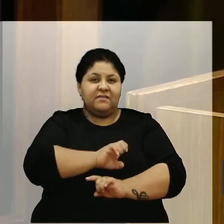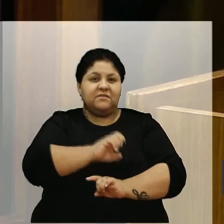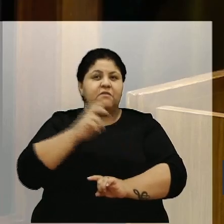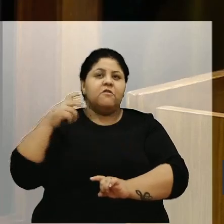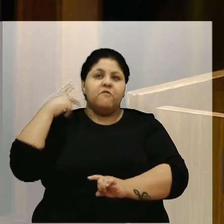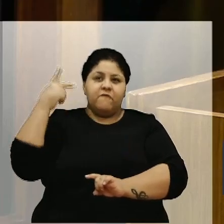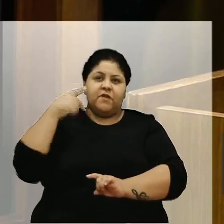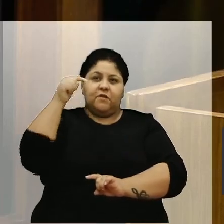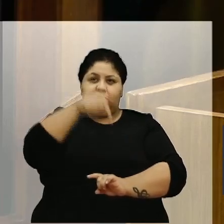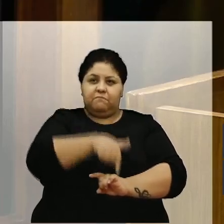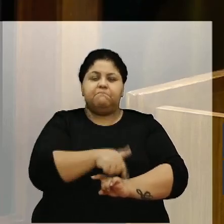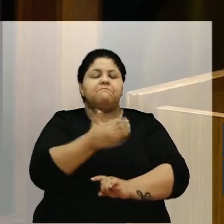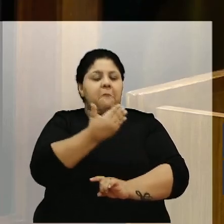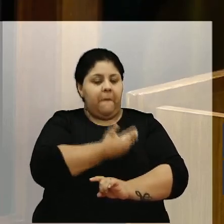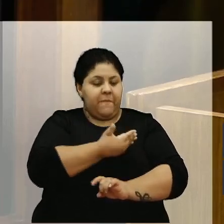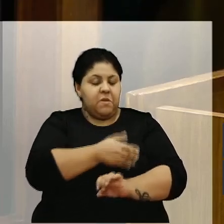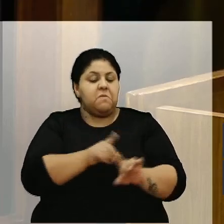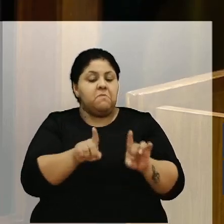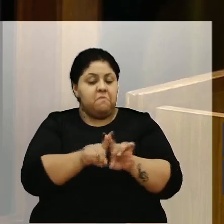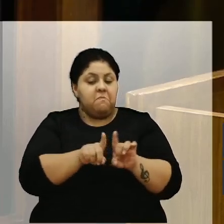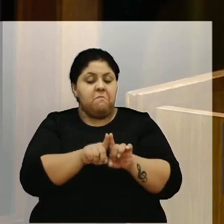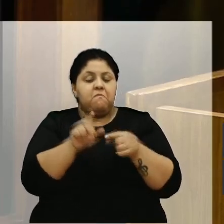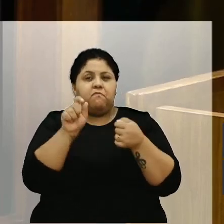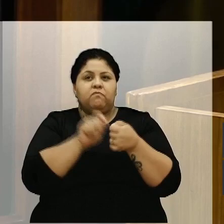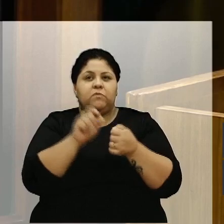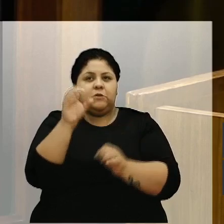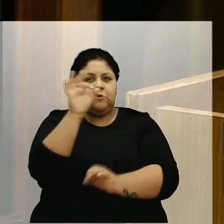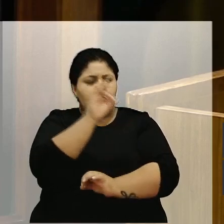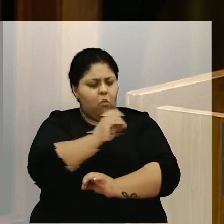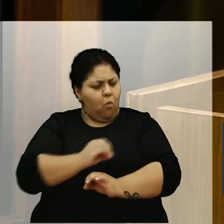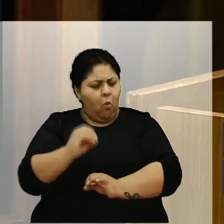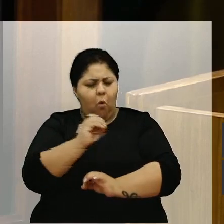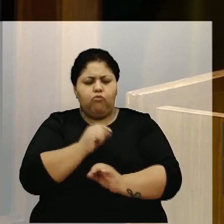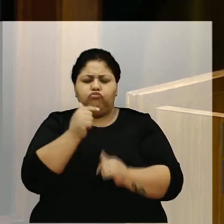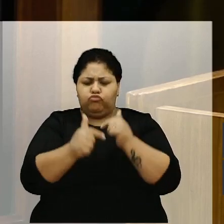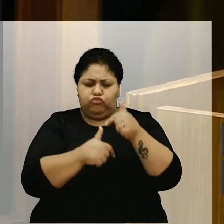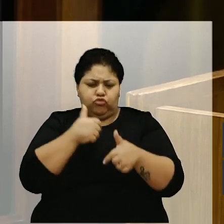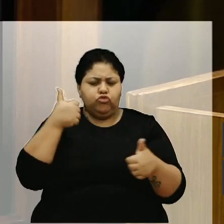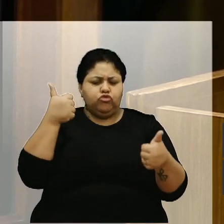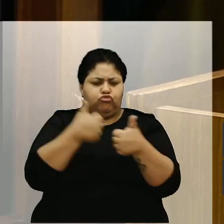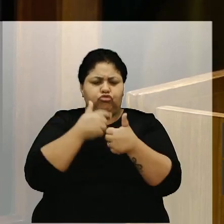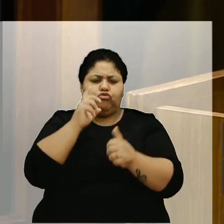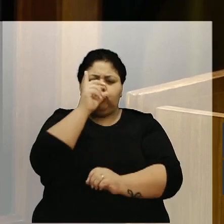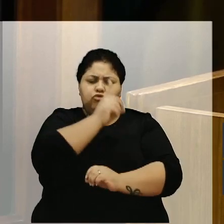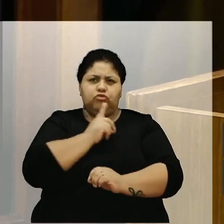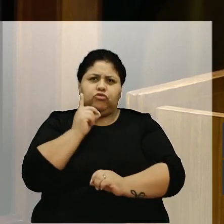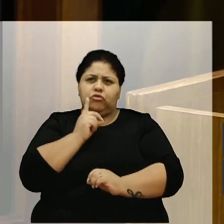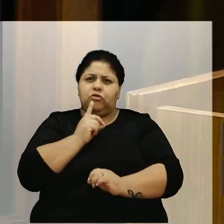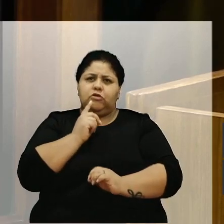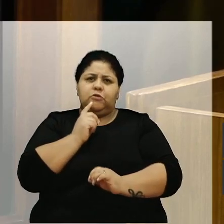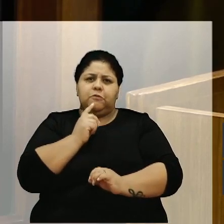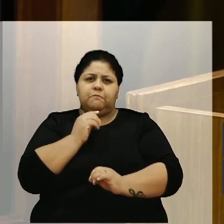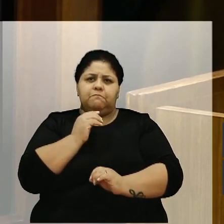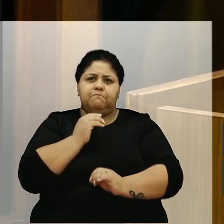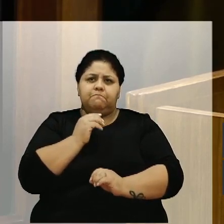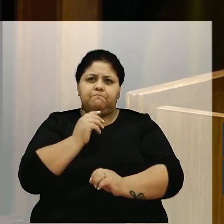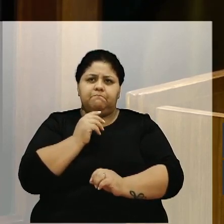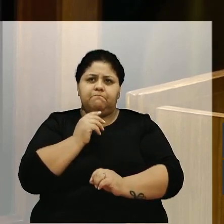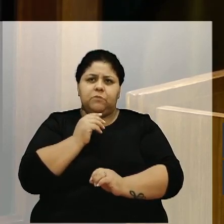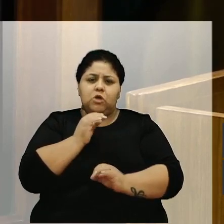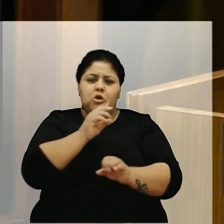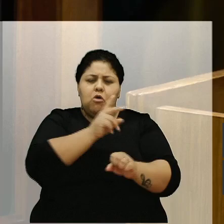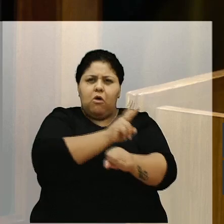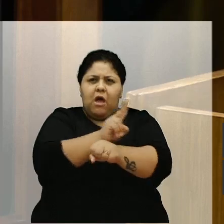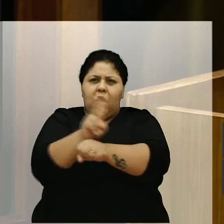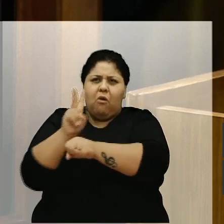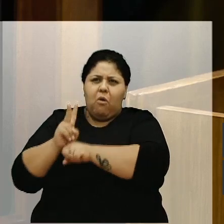baita colega, um baita amigo, que está fazendo um ótimo trabalho. Esteve lá domingo, lá, fizemos uma revisão de lâmpadas queimadas e